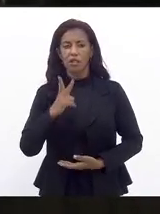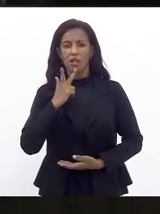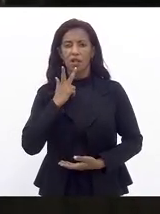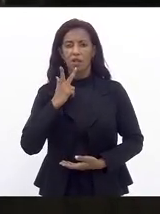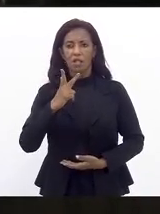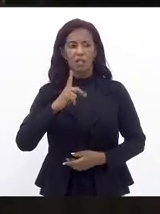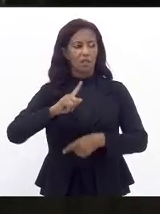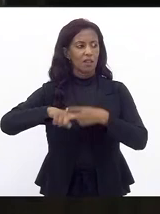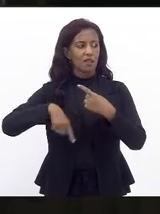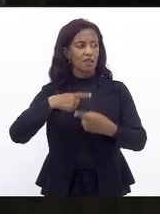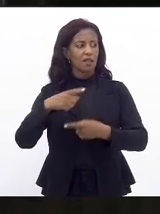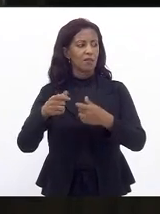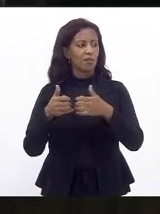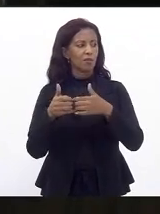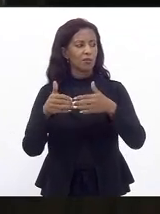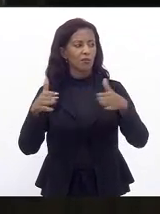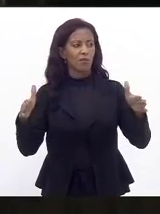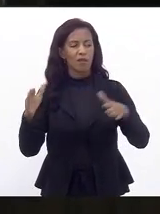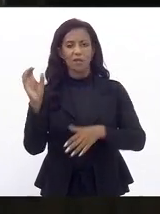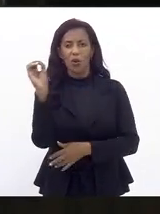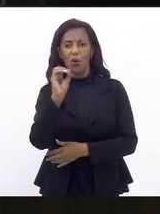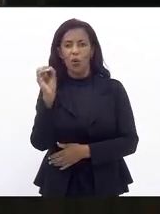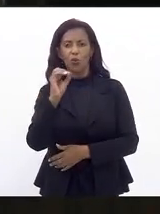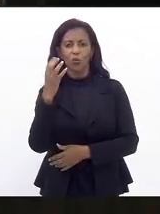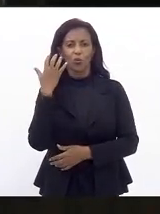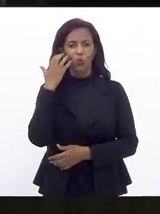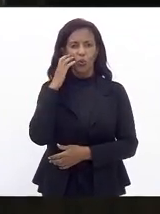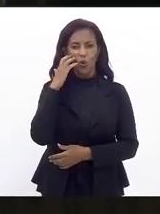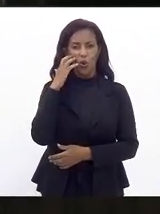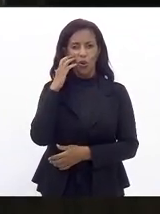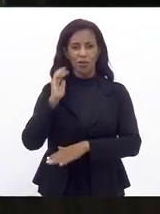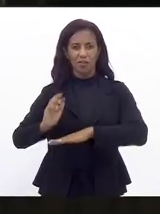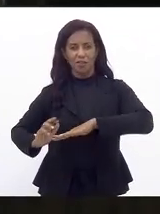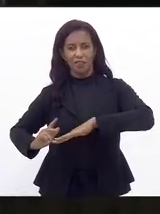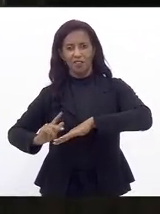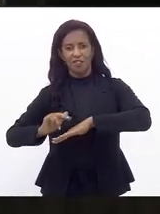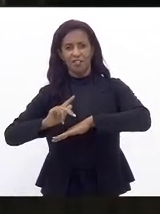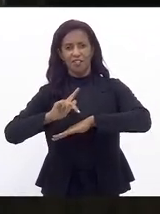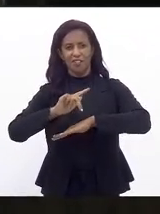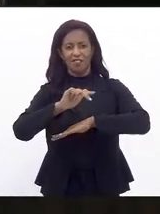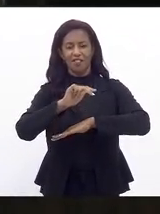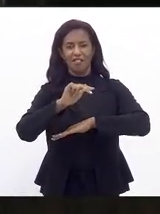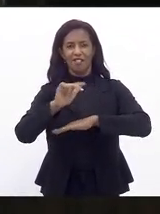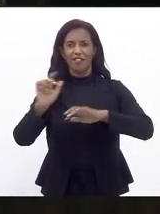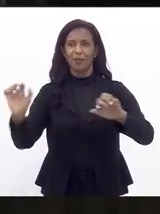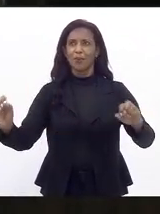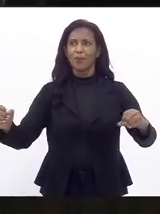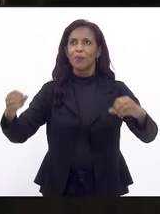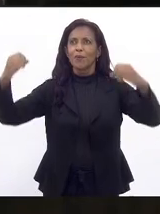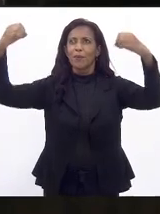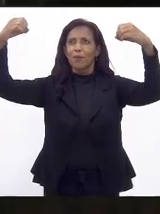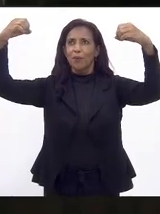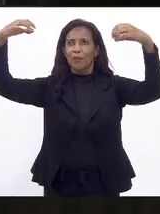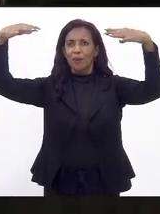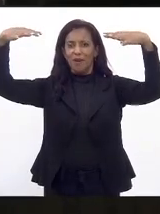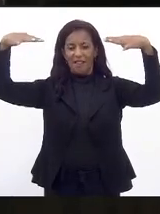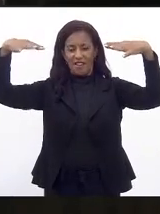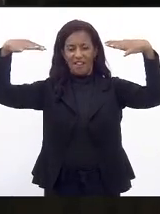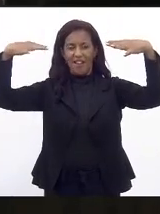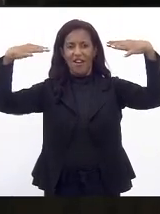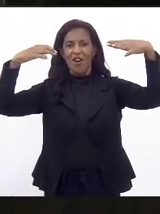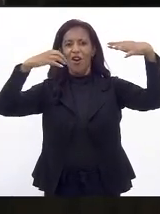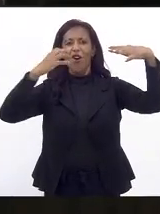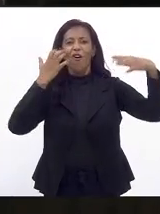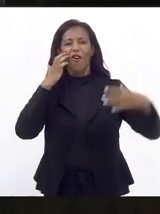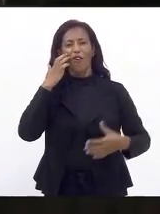Alerj, para a abertura do Outubro Rosa, onde aquele palácio tão... o nosso querido Palácio Tiradentes será iluminado